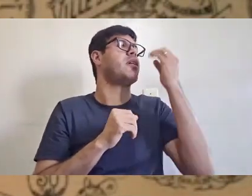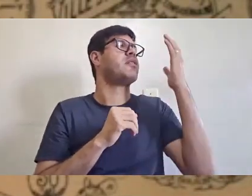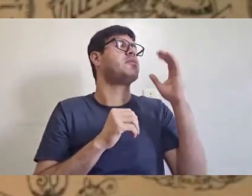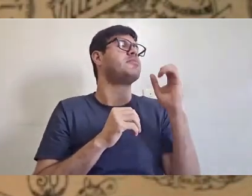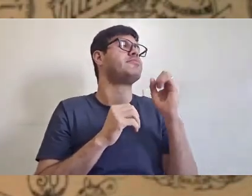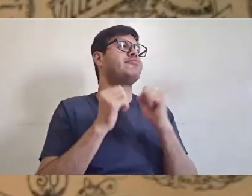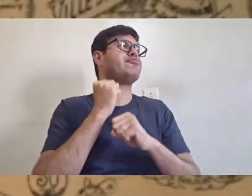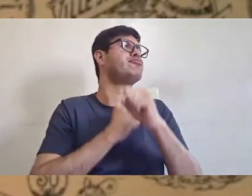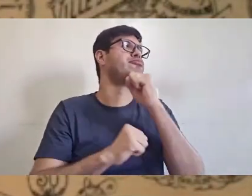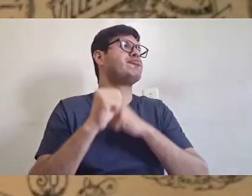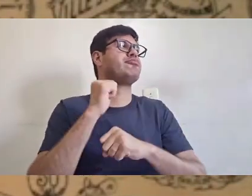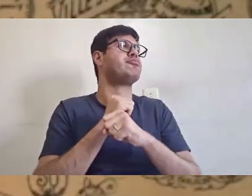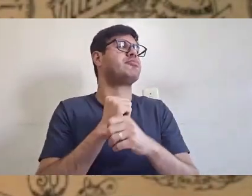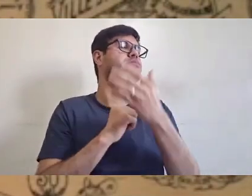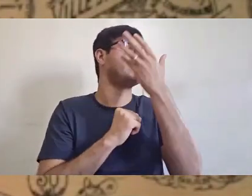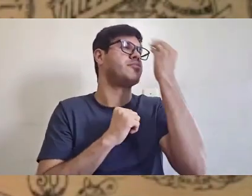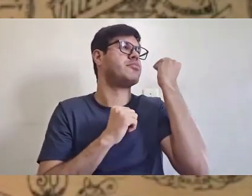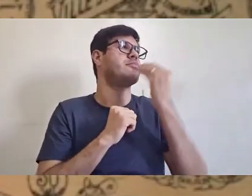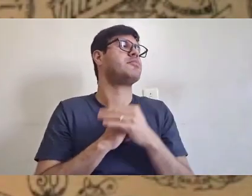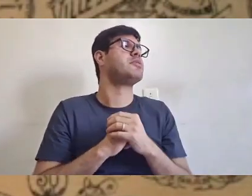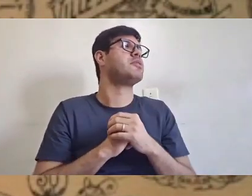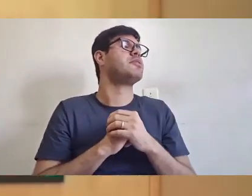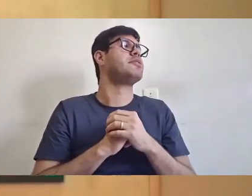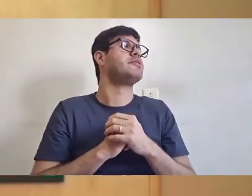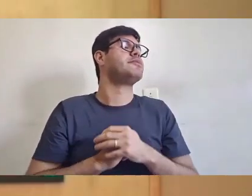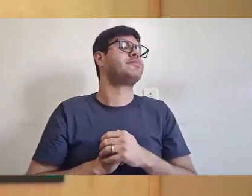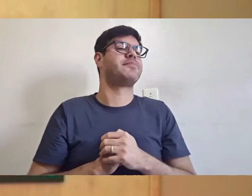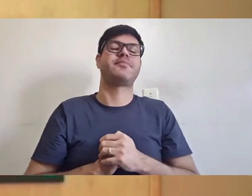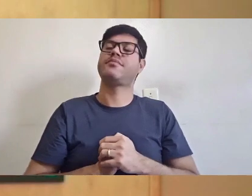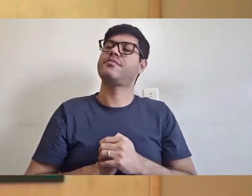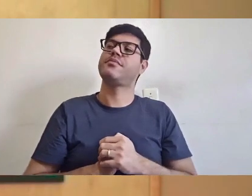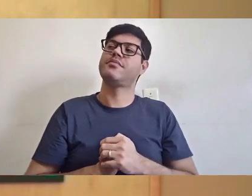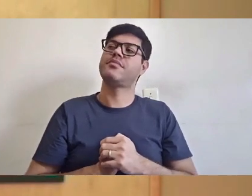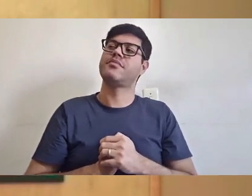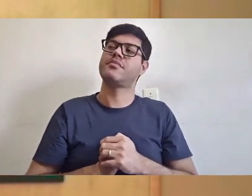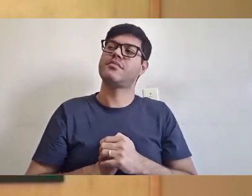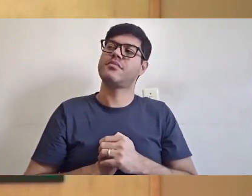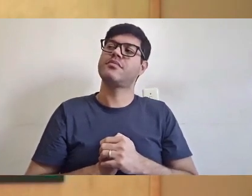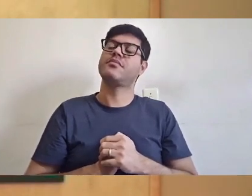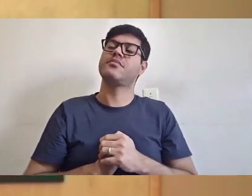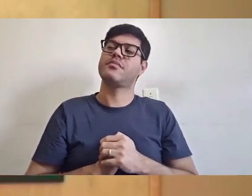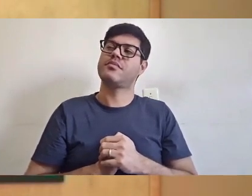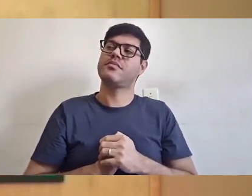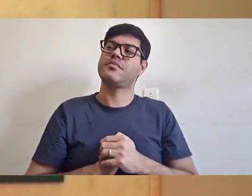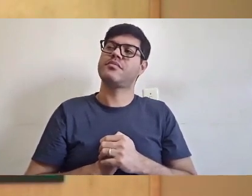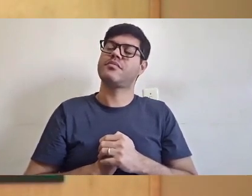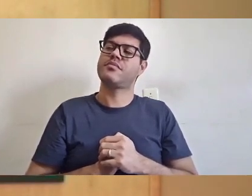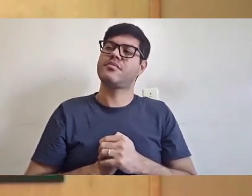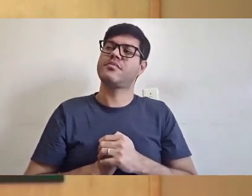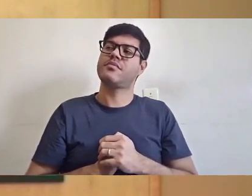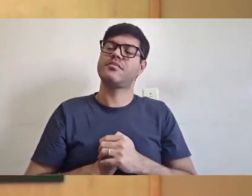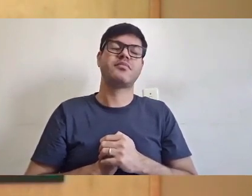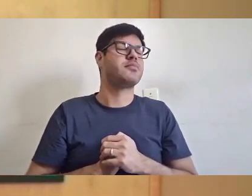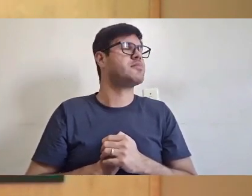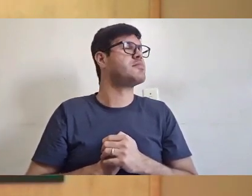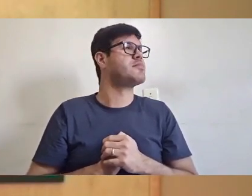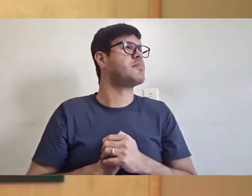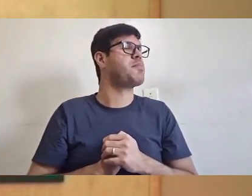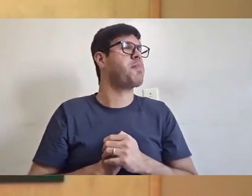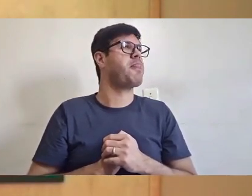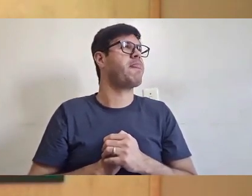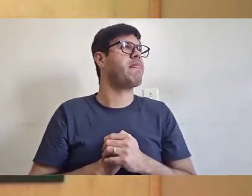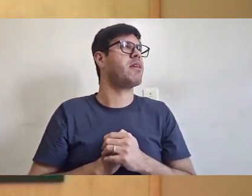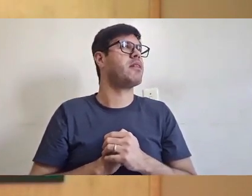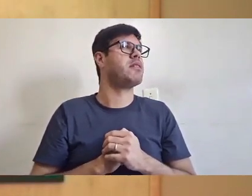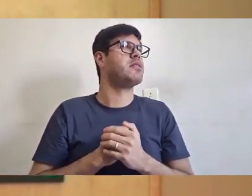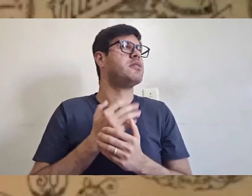de Limeira. Mas eu acho que foi até o ano de... quase 2000, não? Foi mais de 2000. Mais de 2000, é verdade. Até